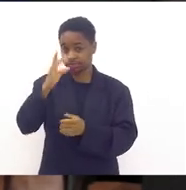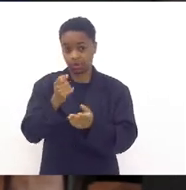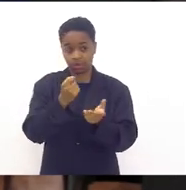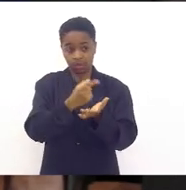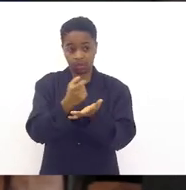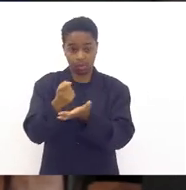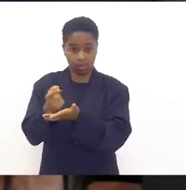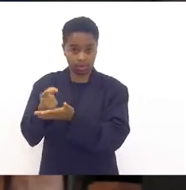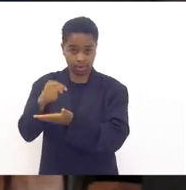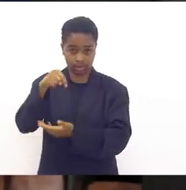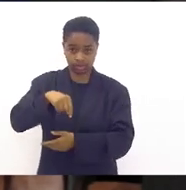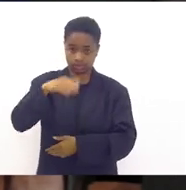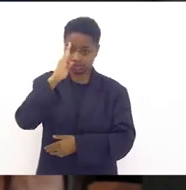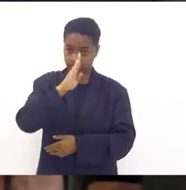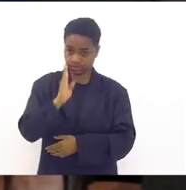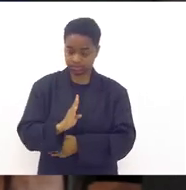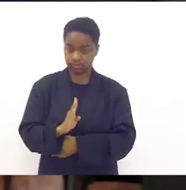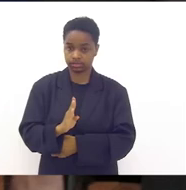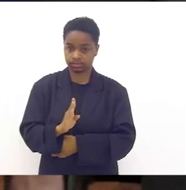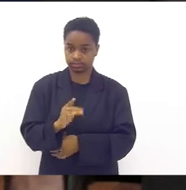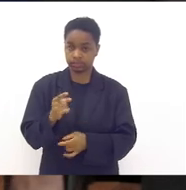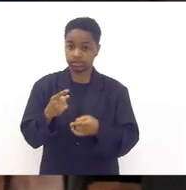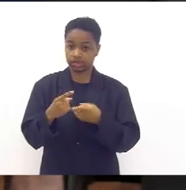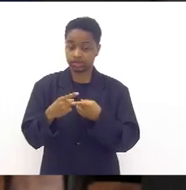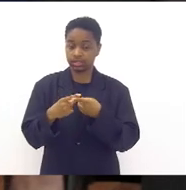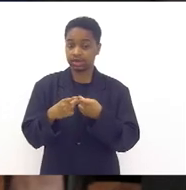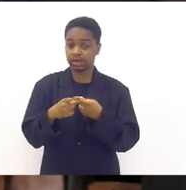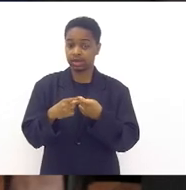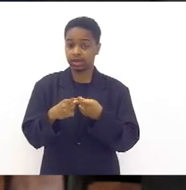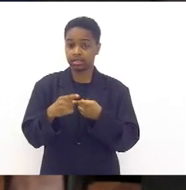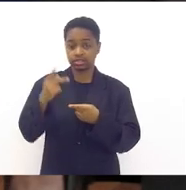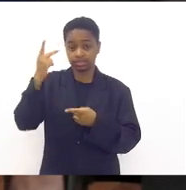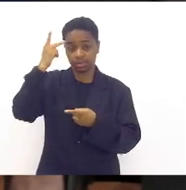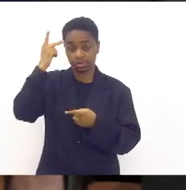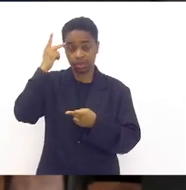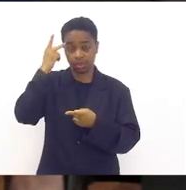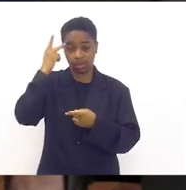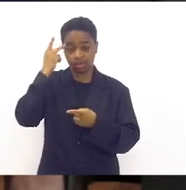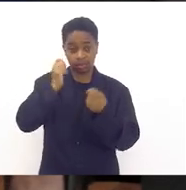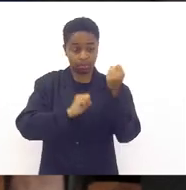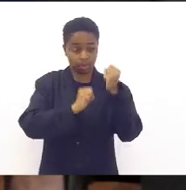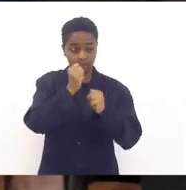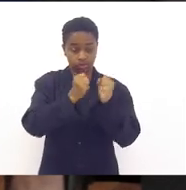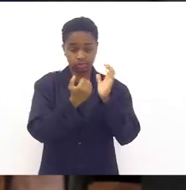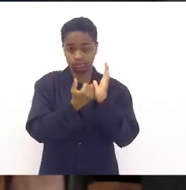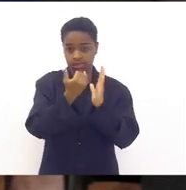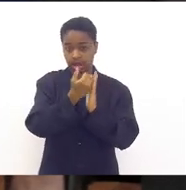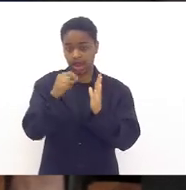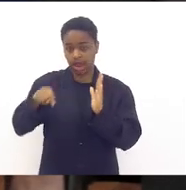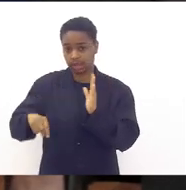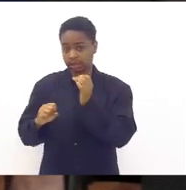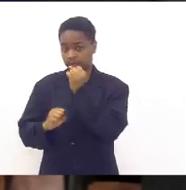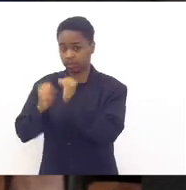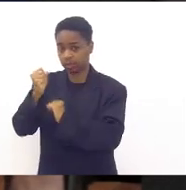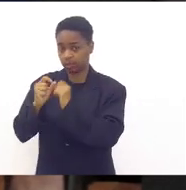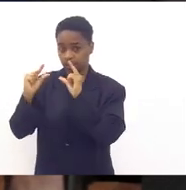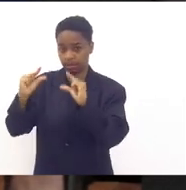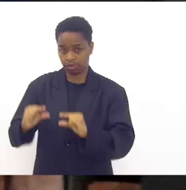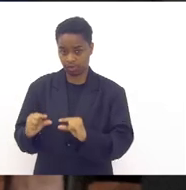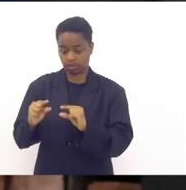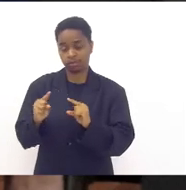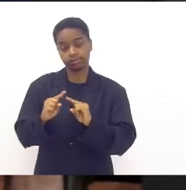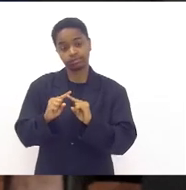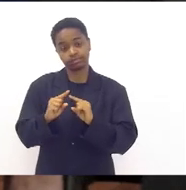Se cotejar produção e consumo, porque São Paulo produz muito e aqui a gente produz pouco. Bom, por via de